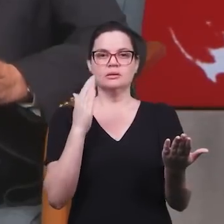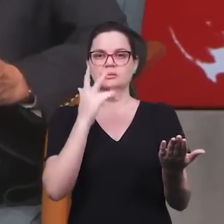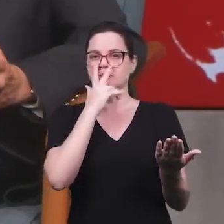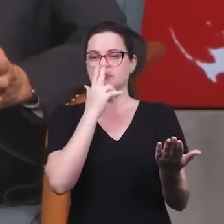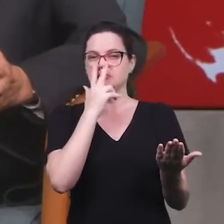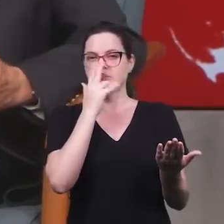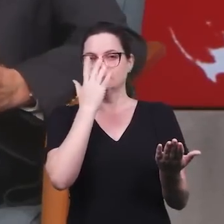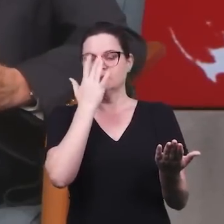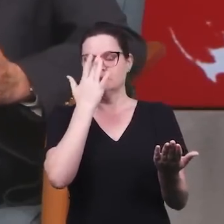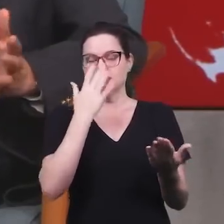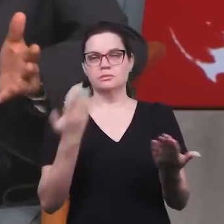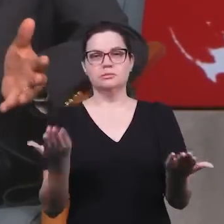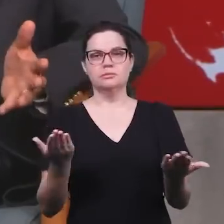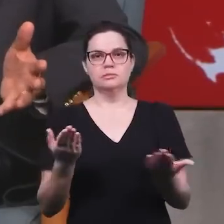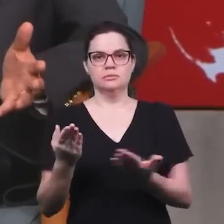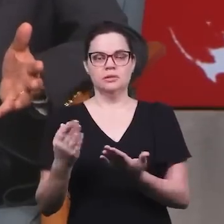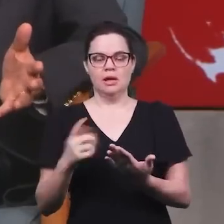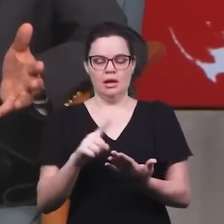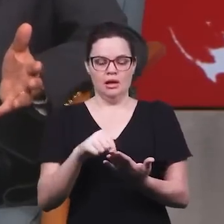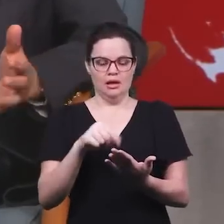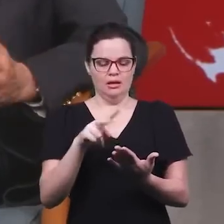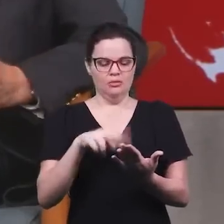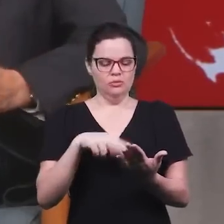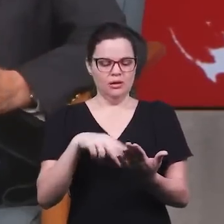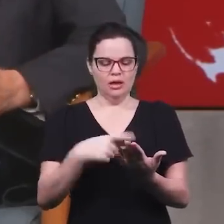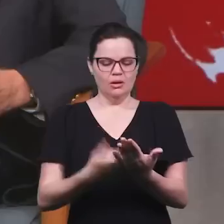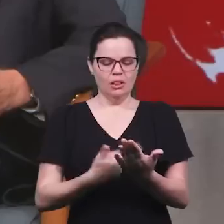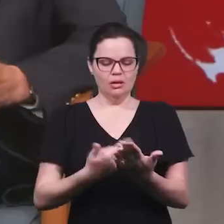uma citação poética,